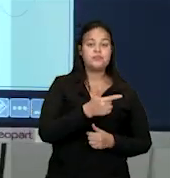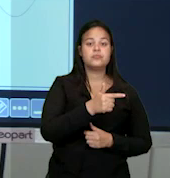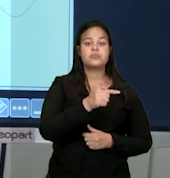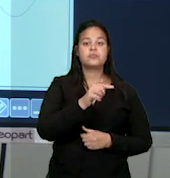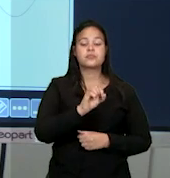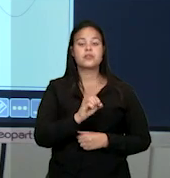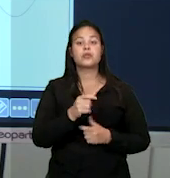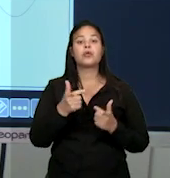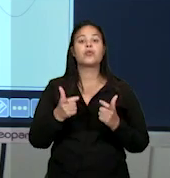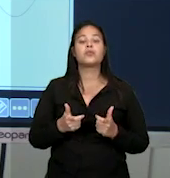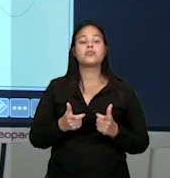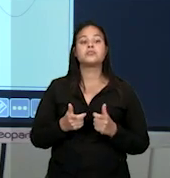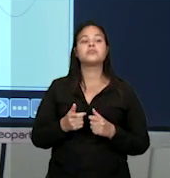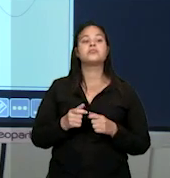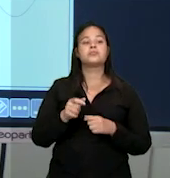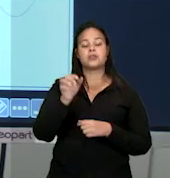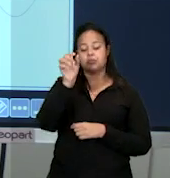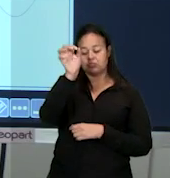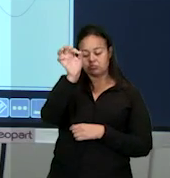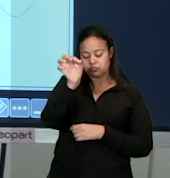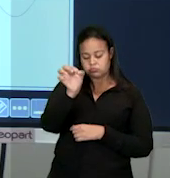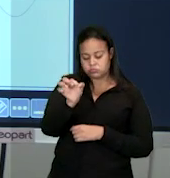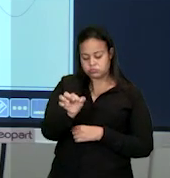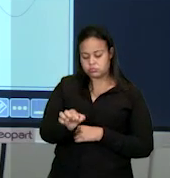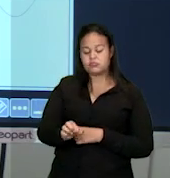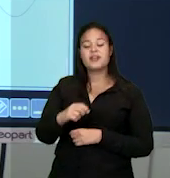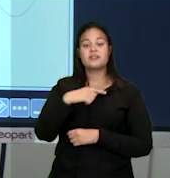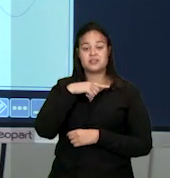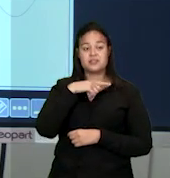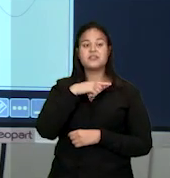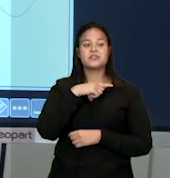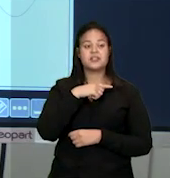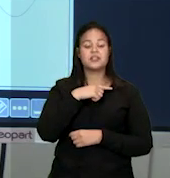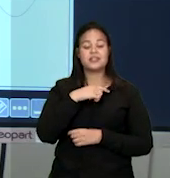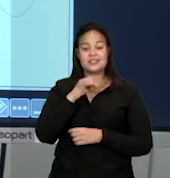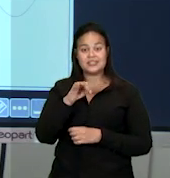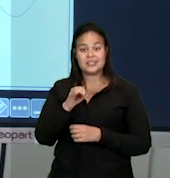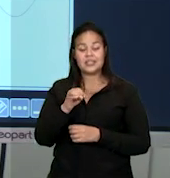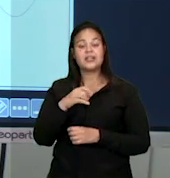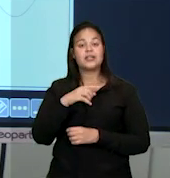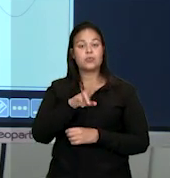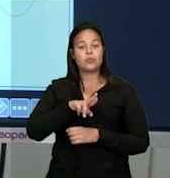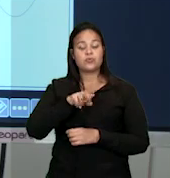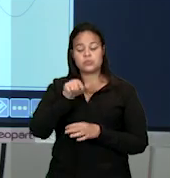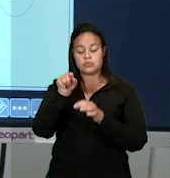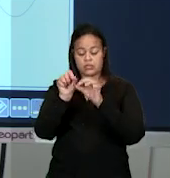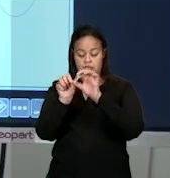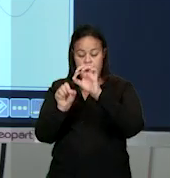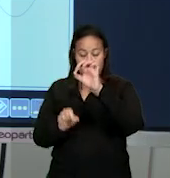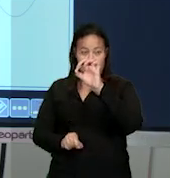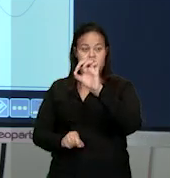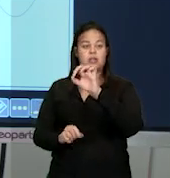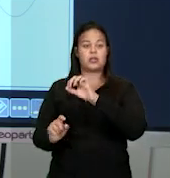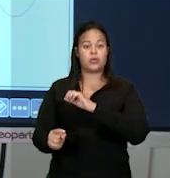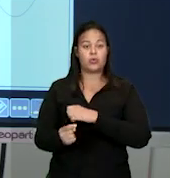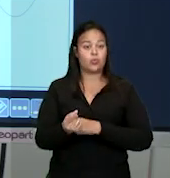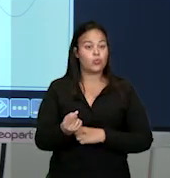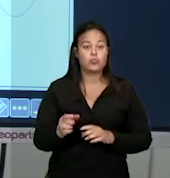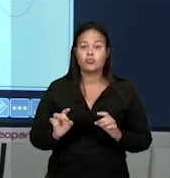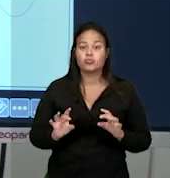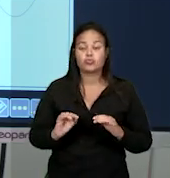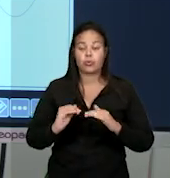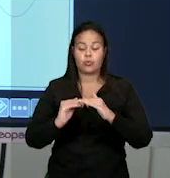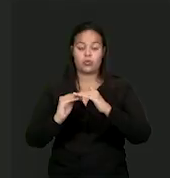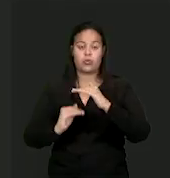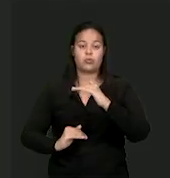270 está na linha, né? 270 está aqui na linha. Se ele está na linha, é 1. Só que na parte de